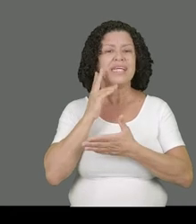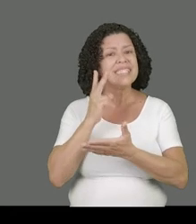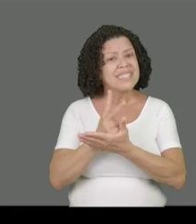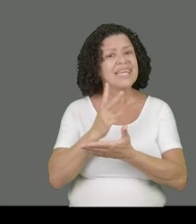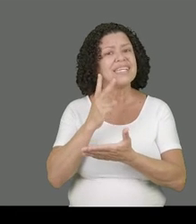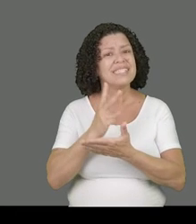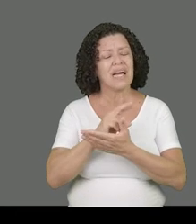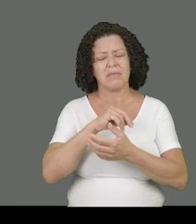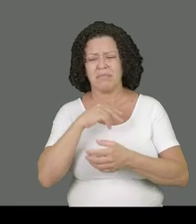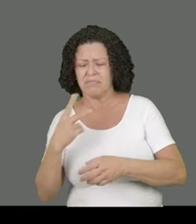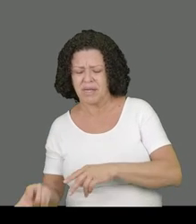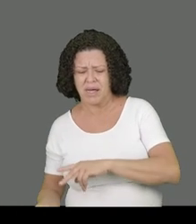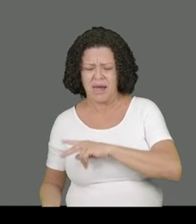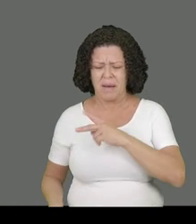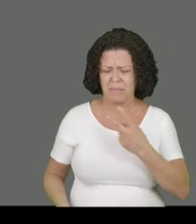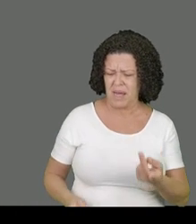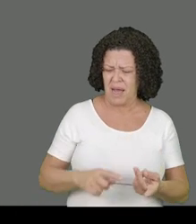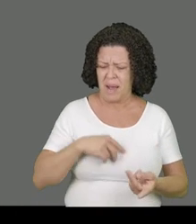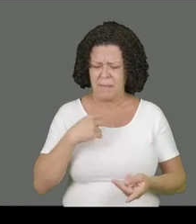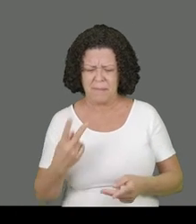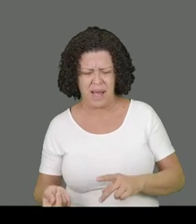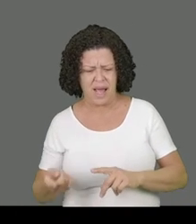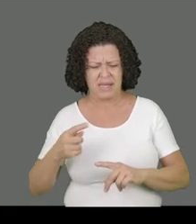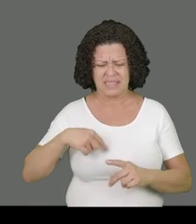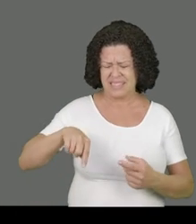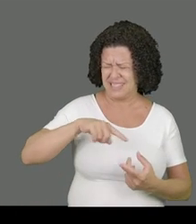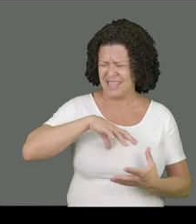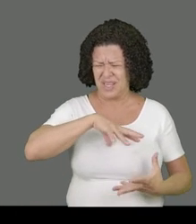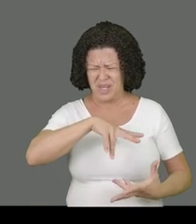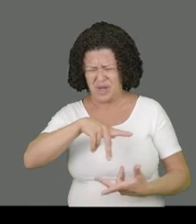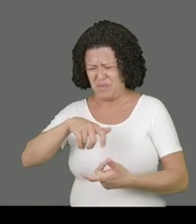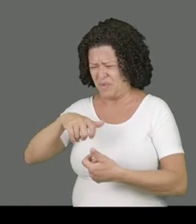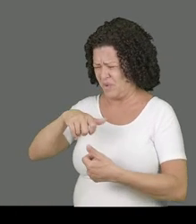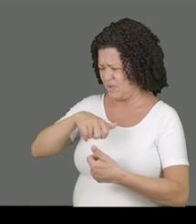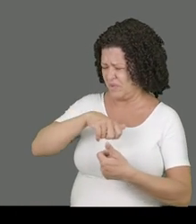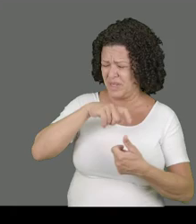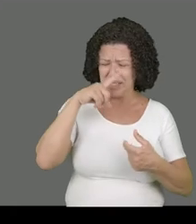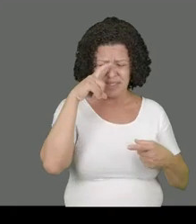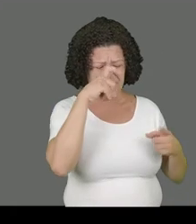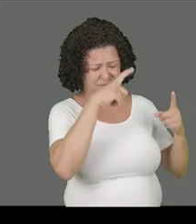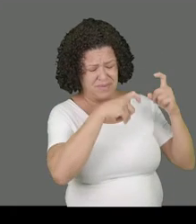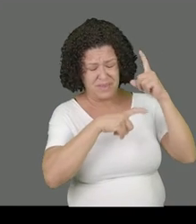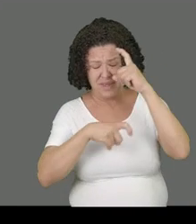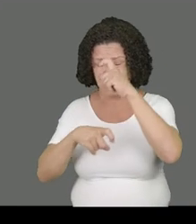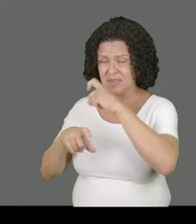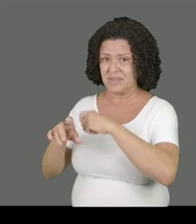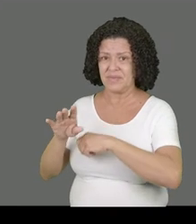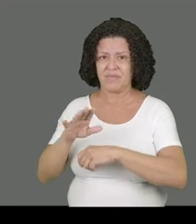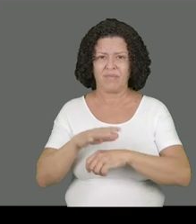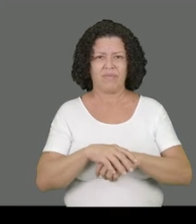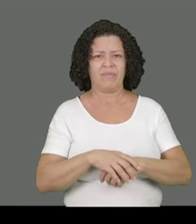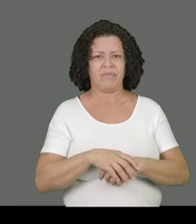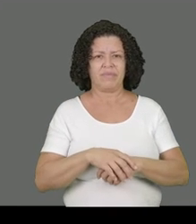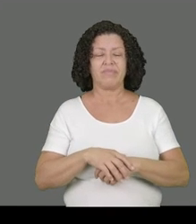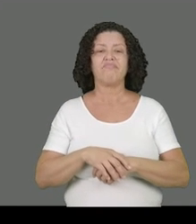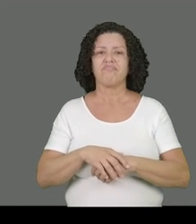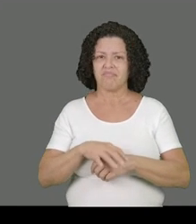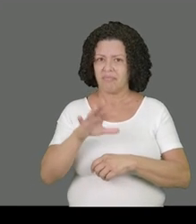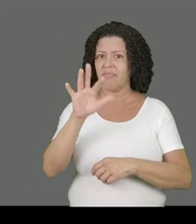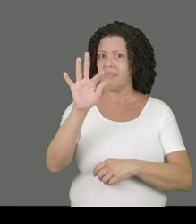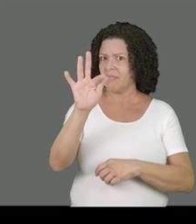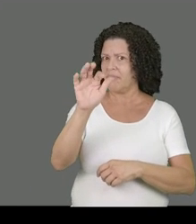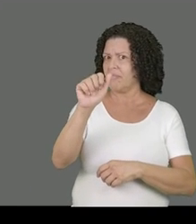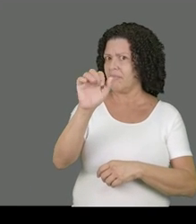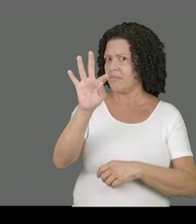período, sem quedas maiores no vosso mundo cheio de precipícios.